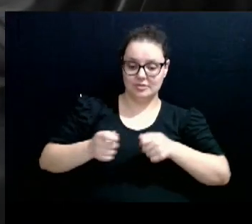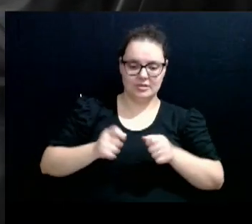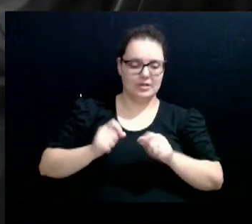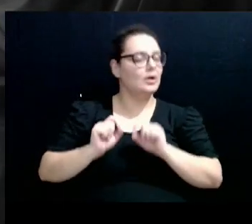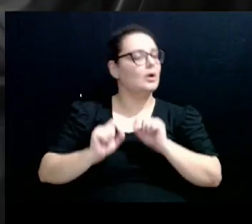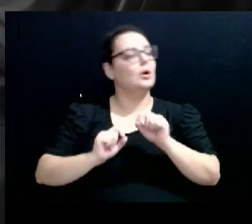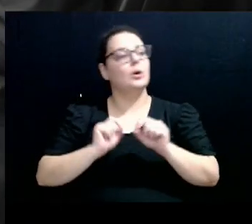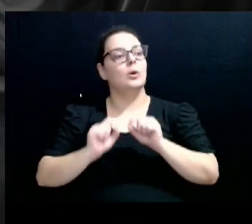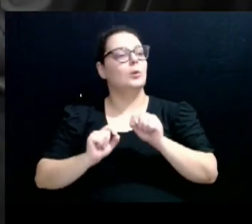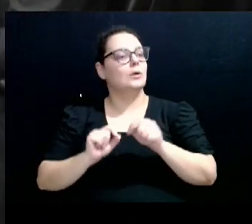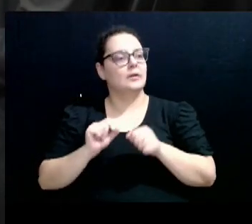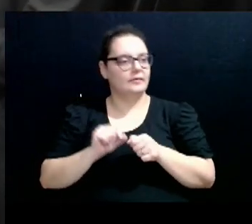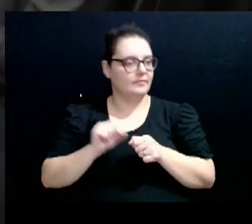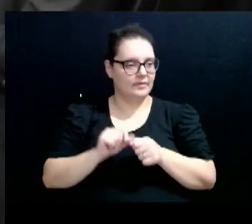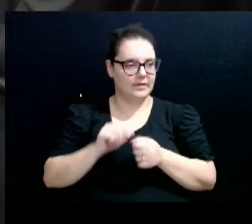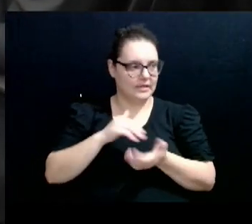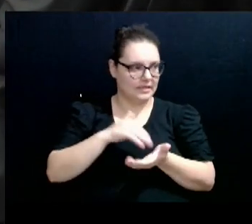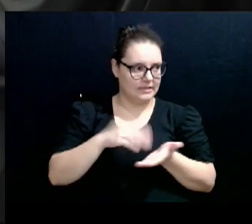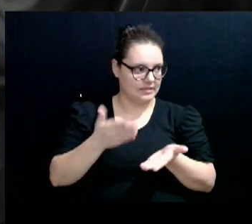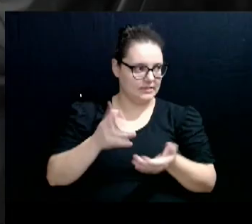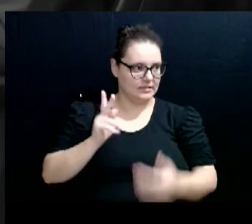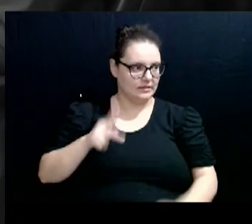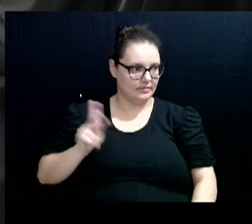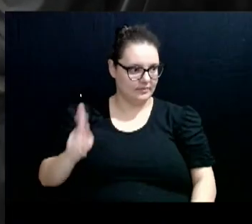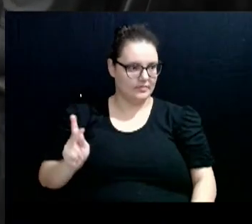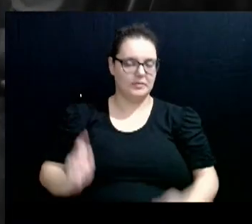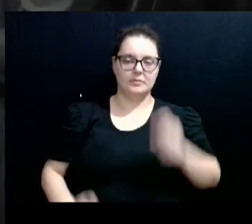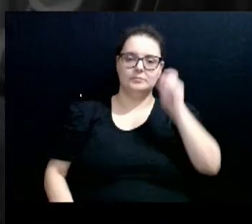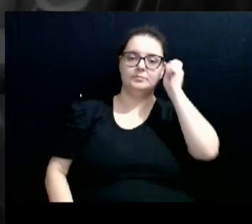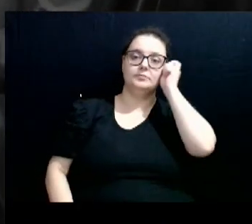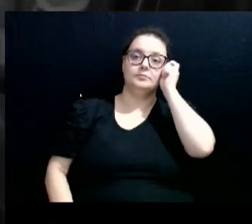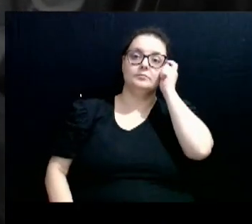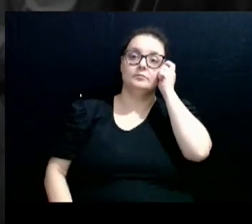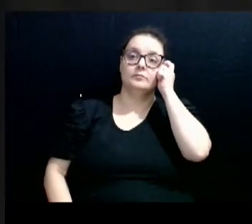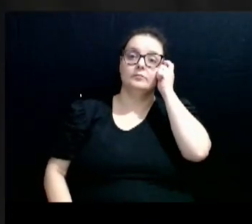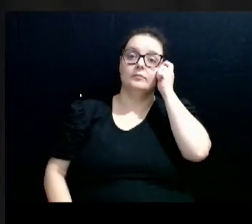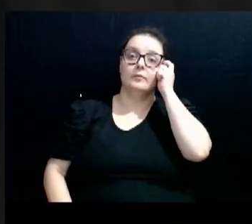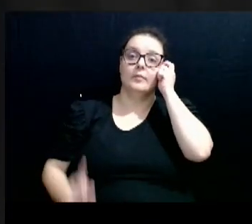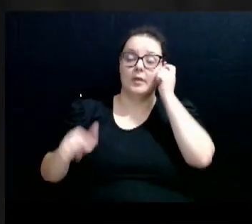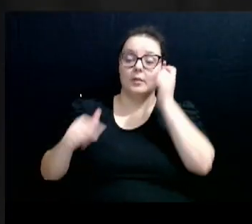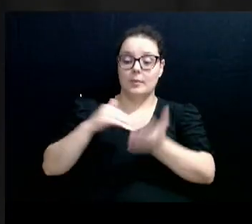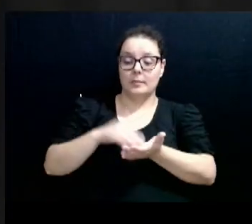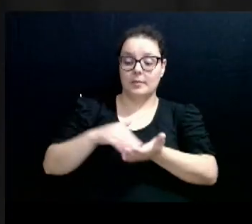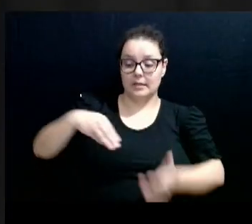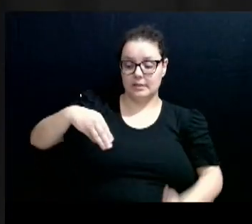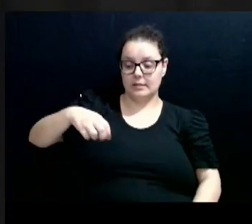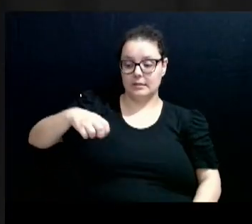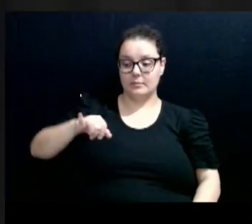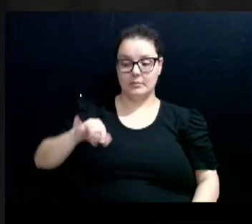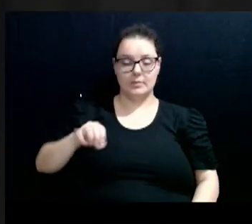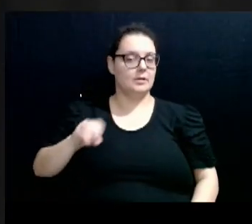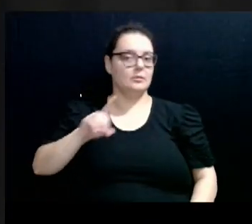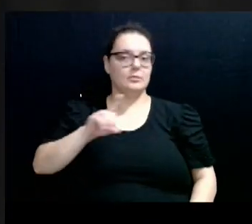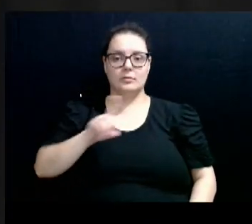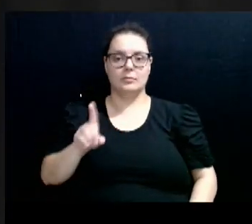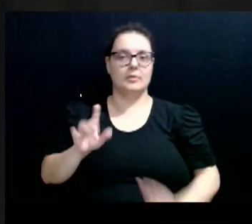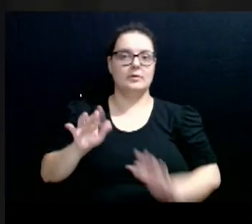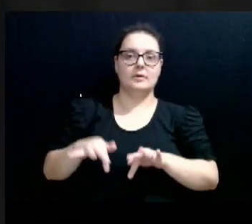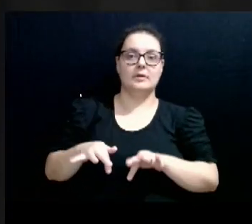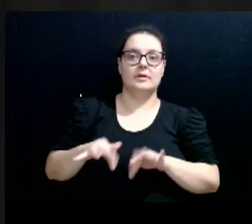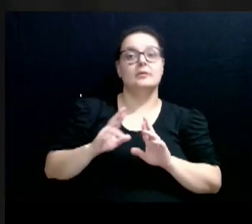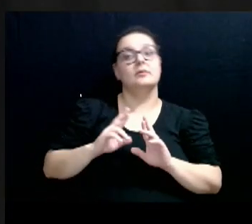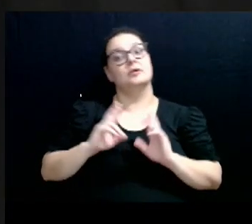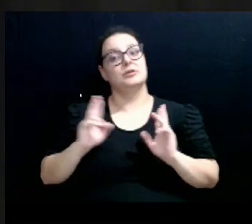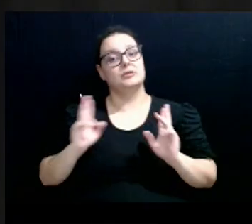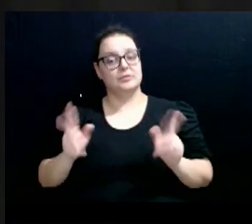essa pasta, professor? Essa é uma pasta meio, ela não é uma pasta fim, então ela já é muito atípica, porque a maior